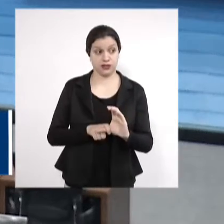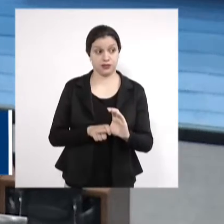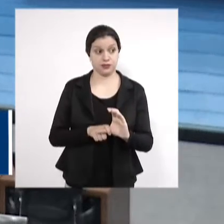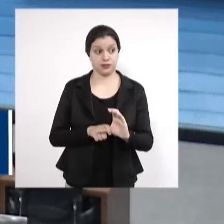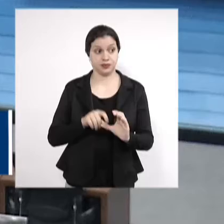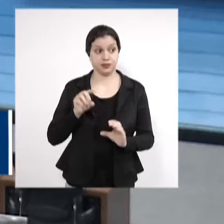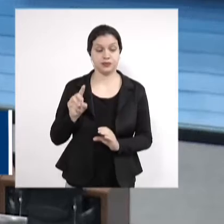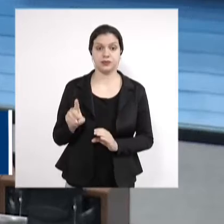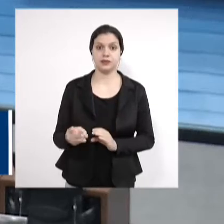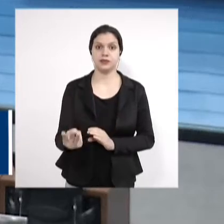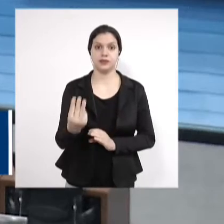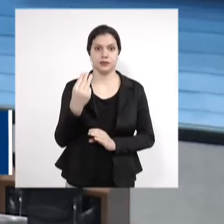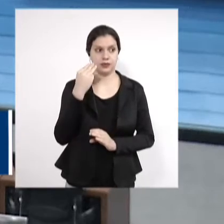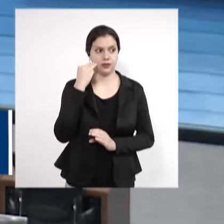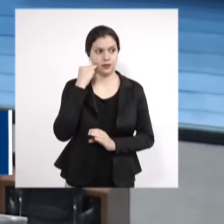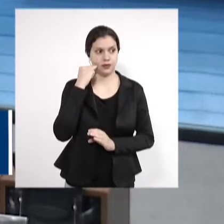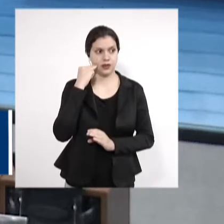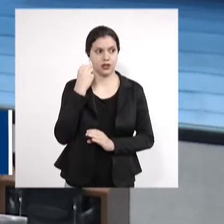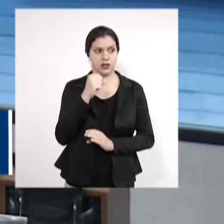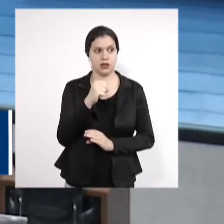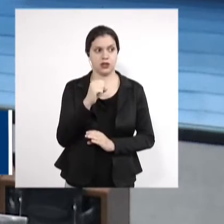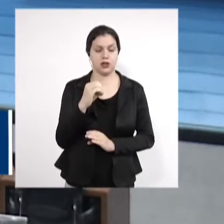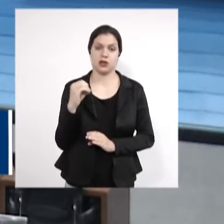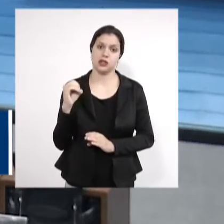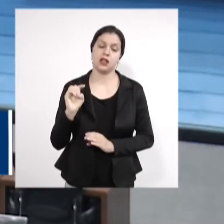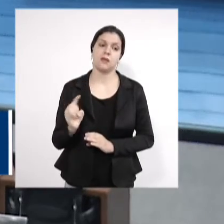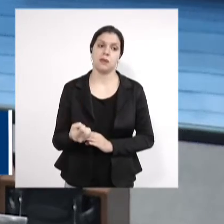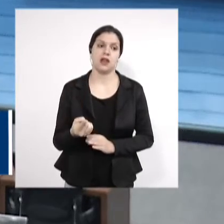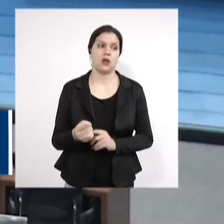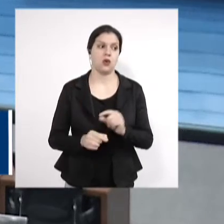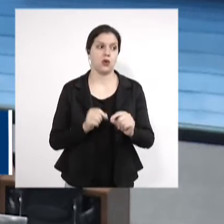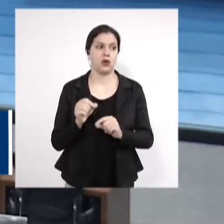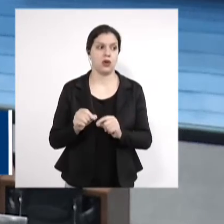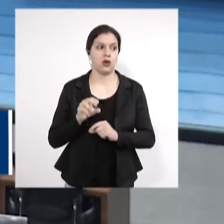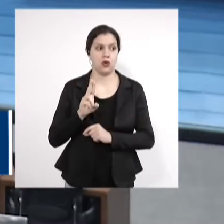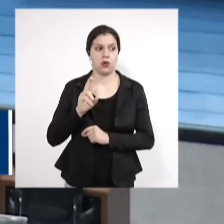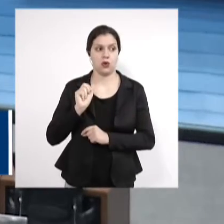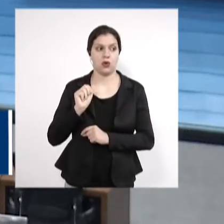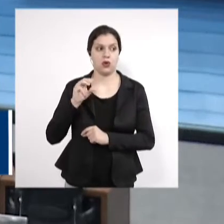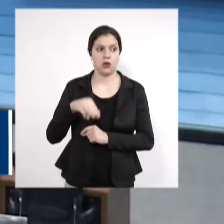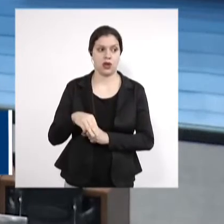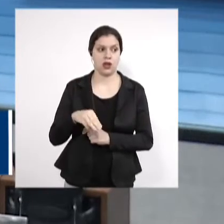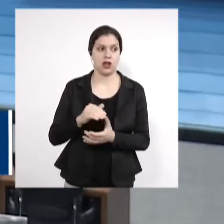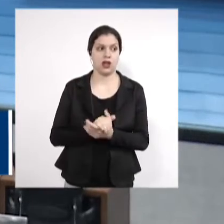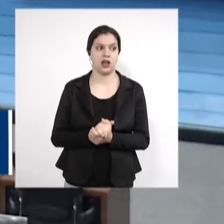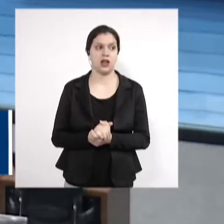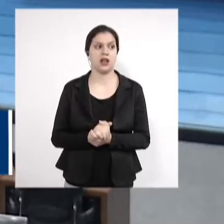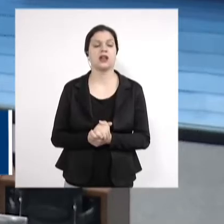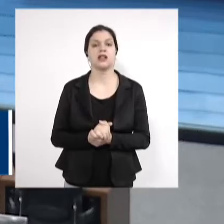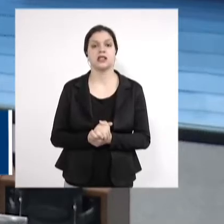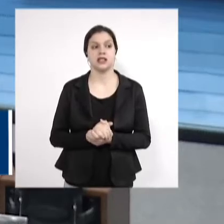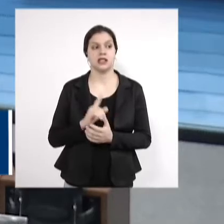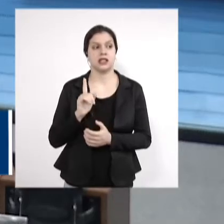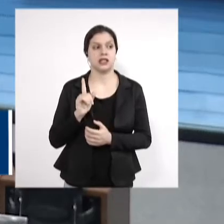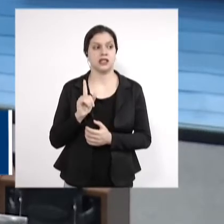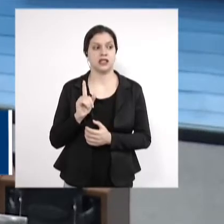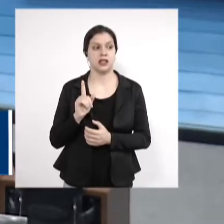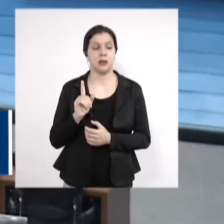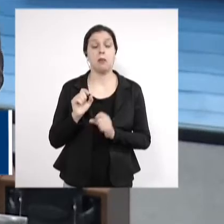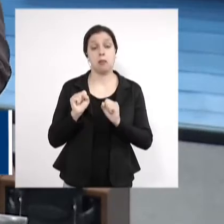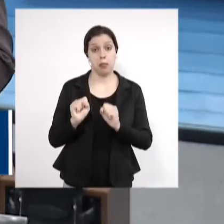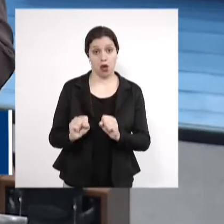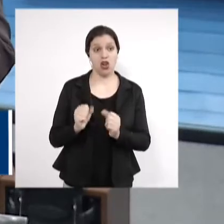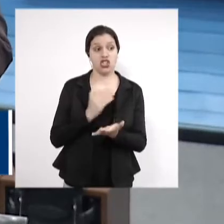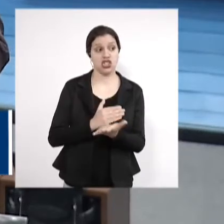de 3 milhões e 800 mil de yuan. Unidade de atualização monetária. Exatamente. Pode dividir